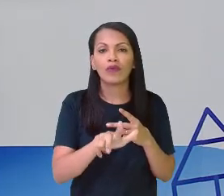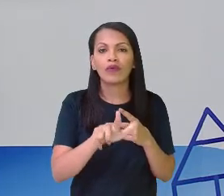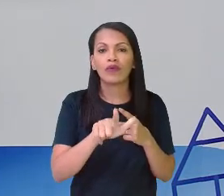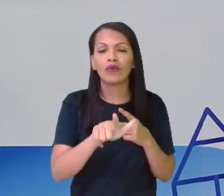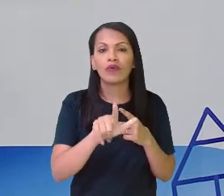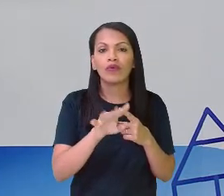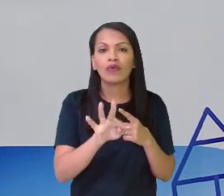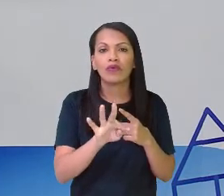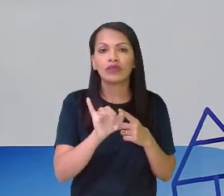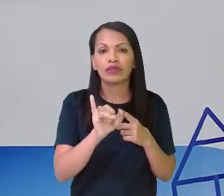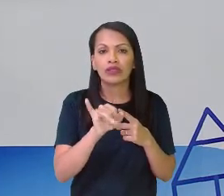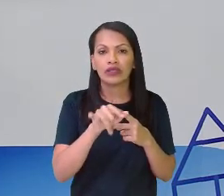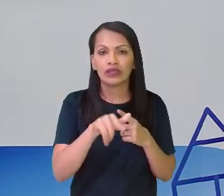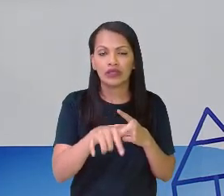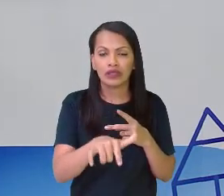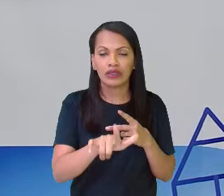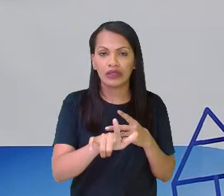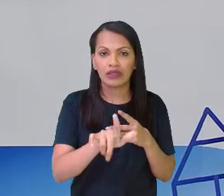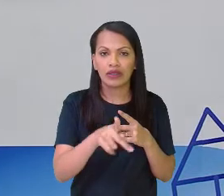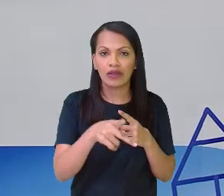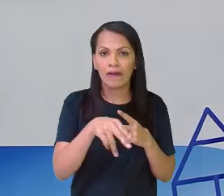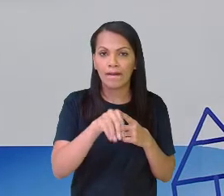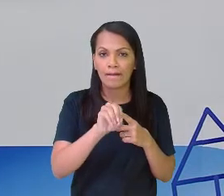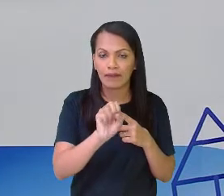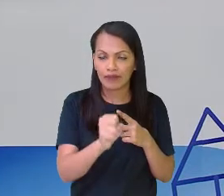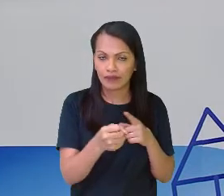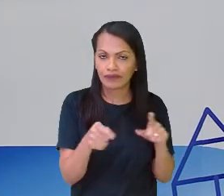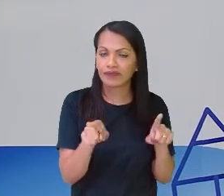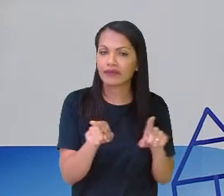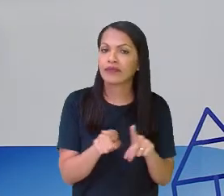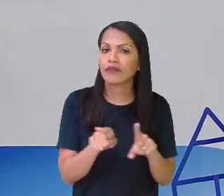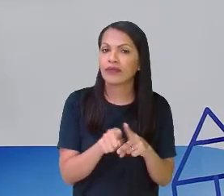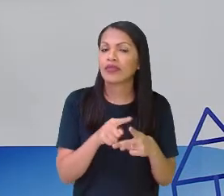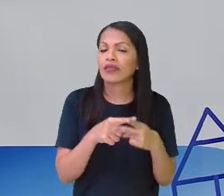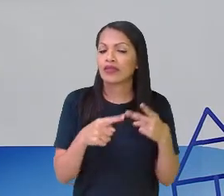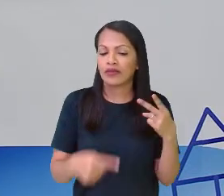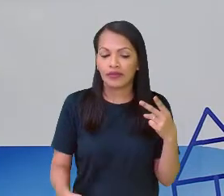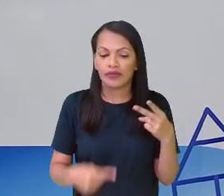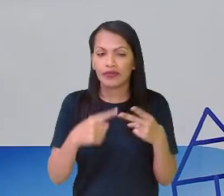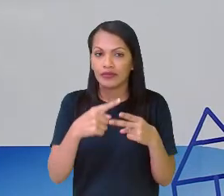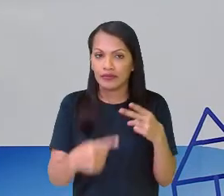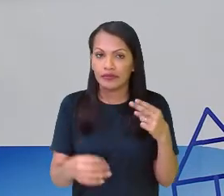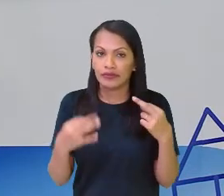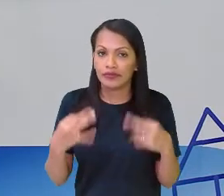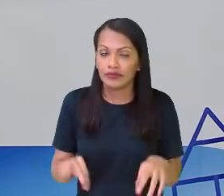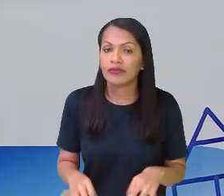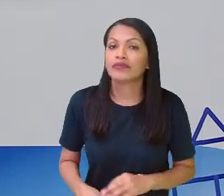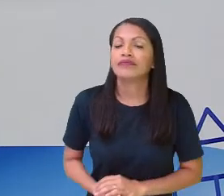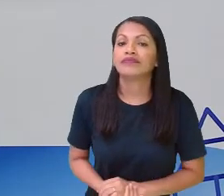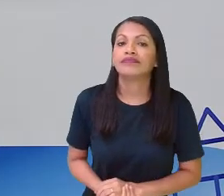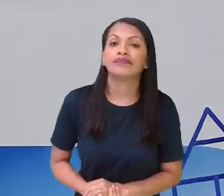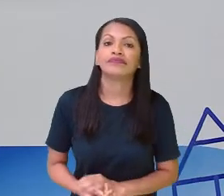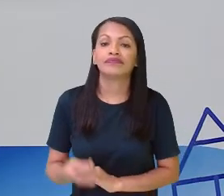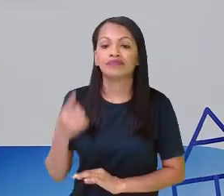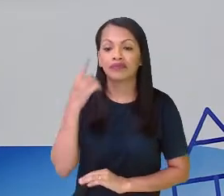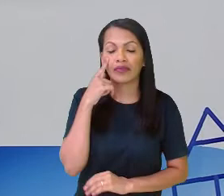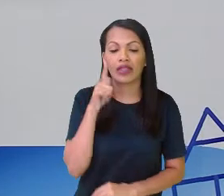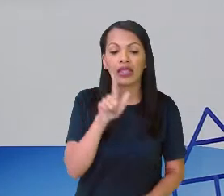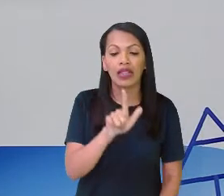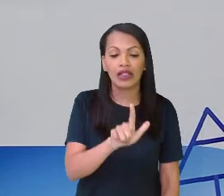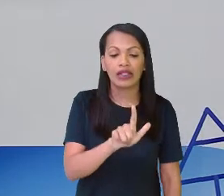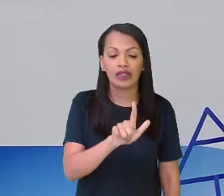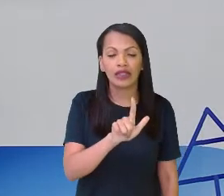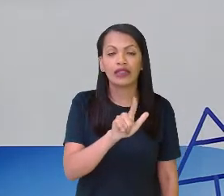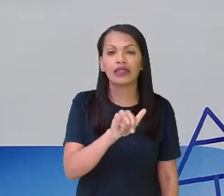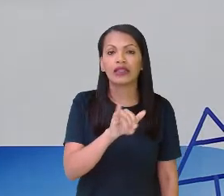básicas. Mililitro e litro. Mililitro, que é submúltiplo do litro. E litro, que é o que a gente